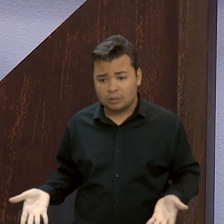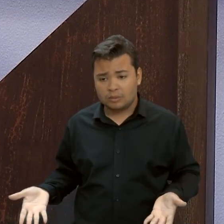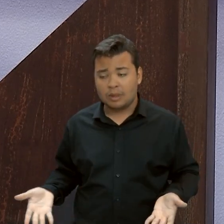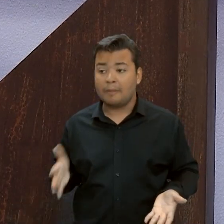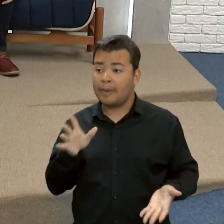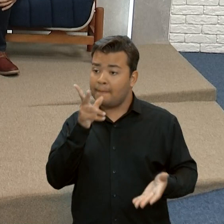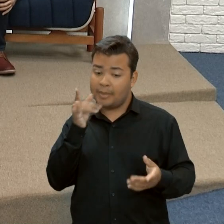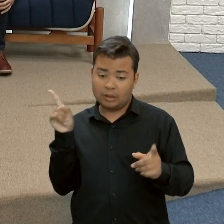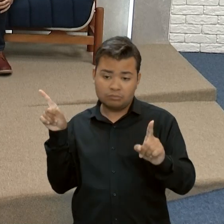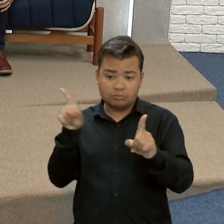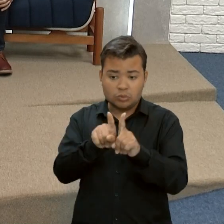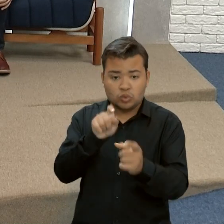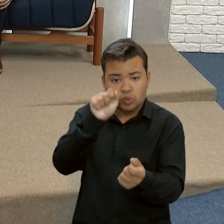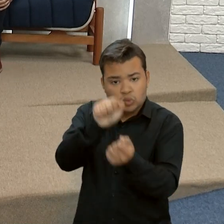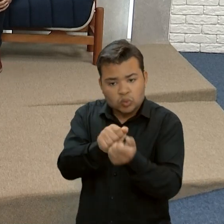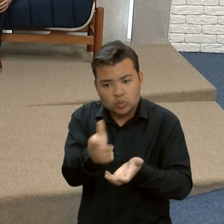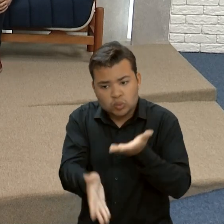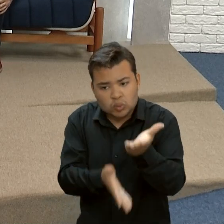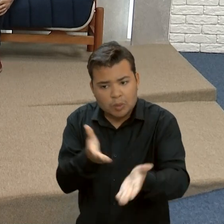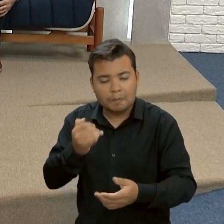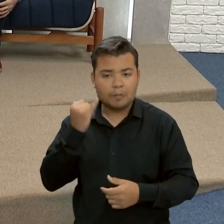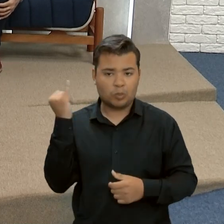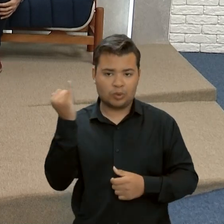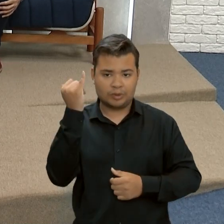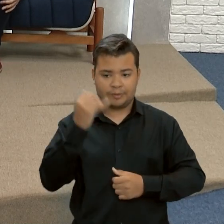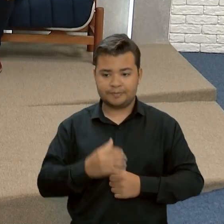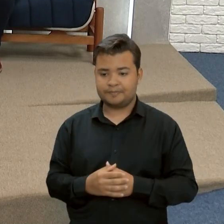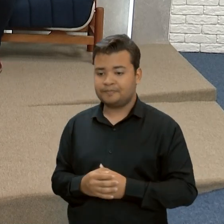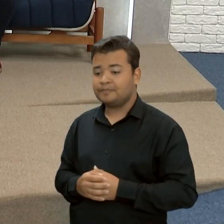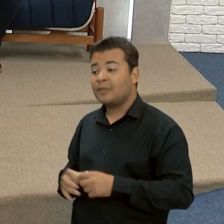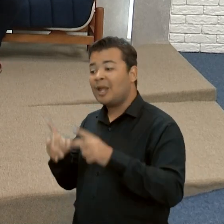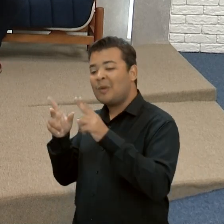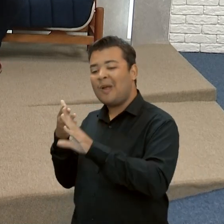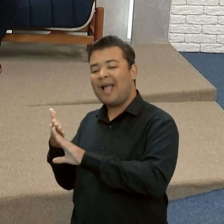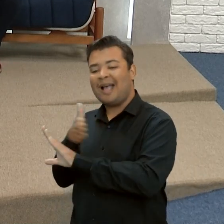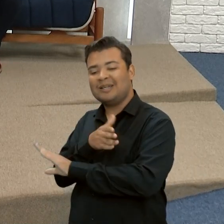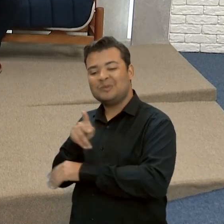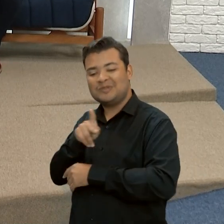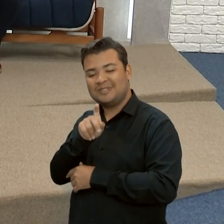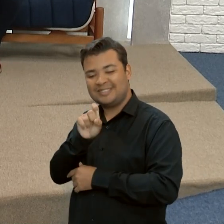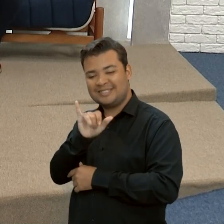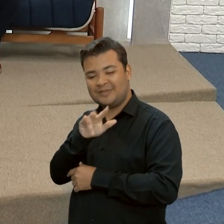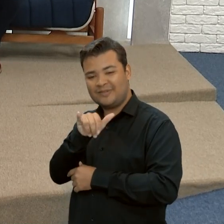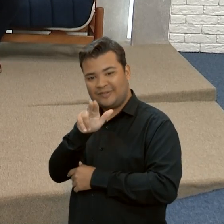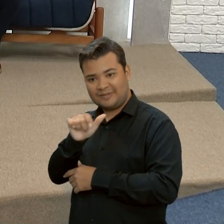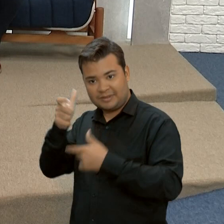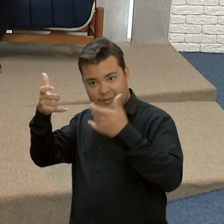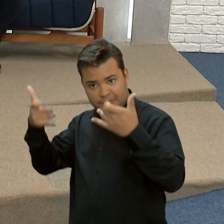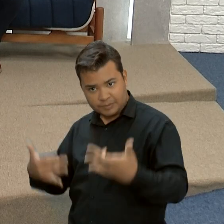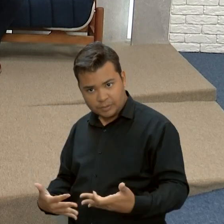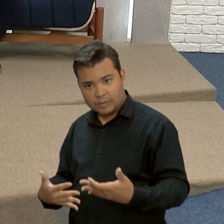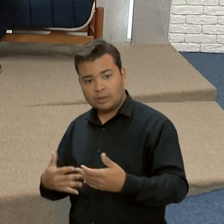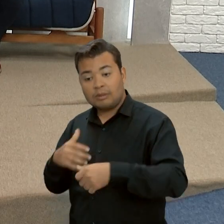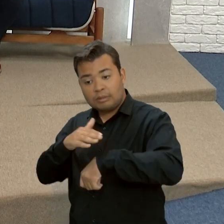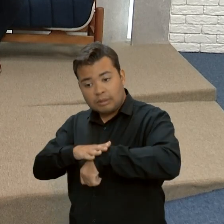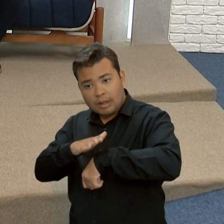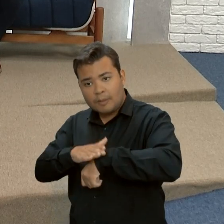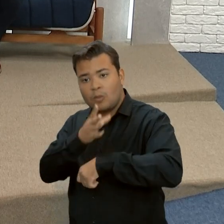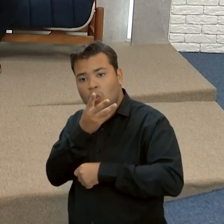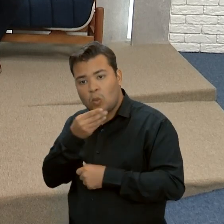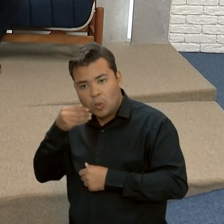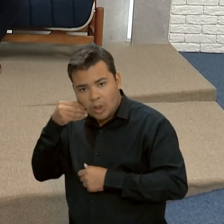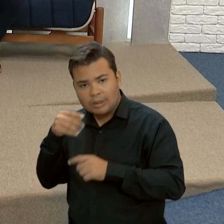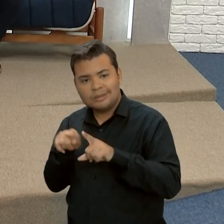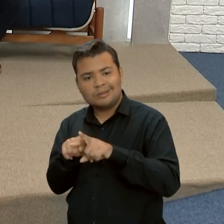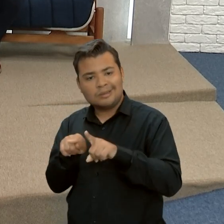como a professora Simone explicava para a gente, né, sobre toda a importância dessa participação efetiva, do tempo de qualidade, com os